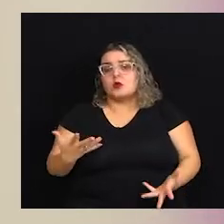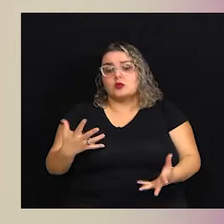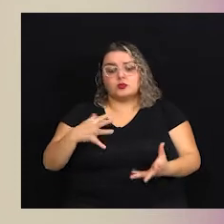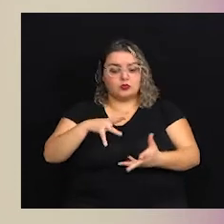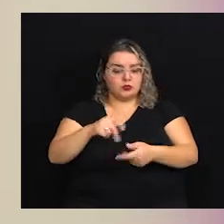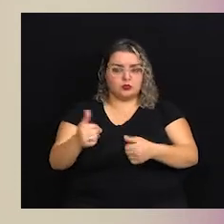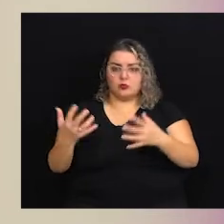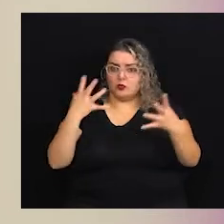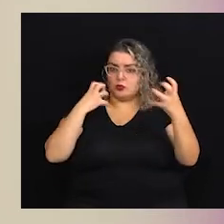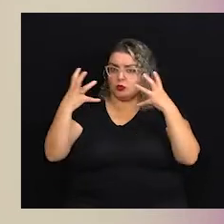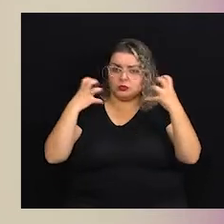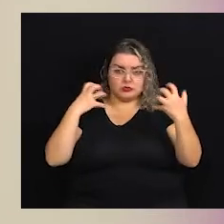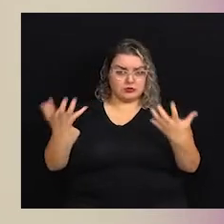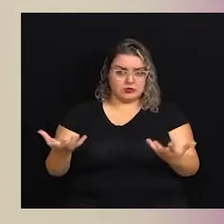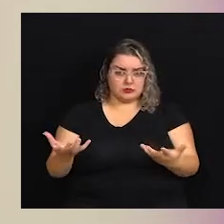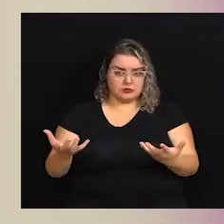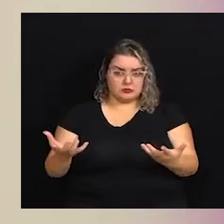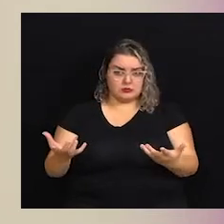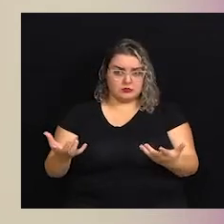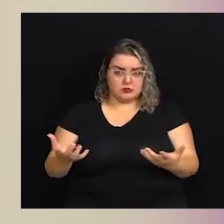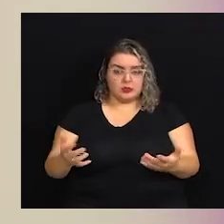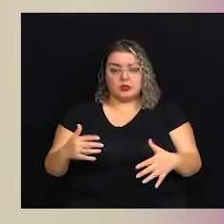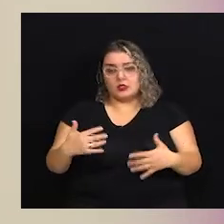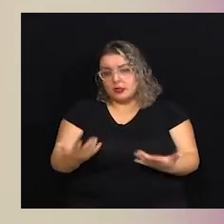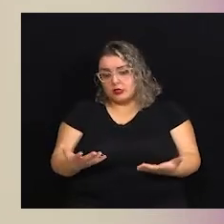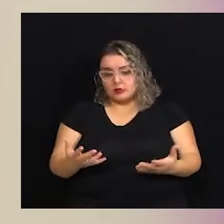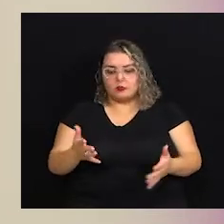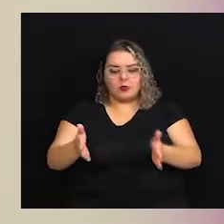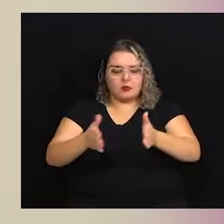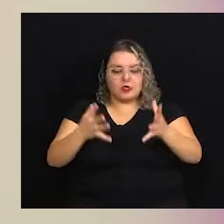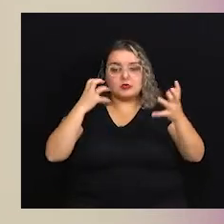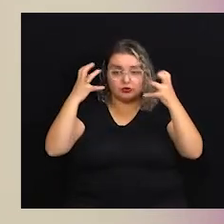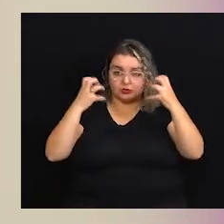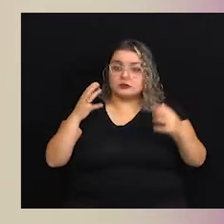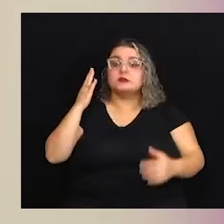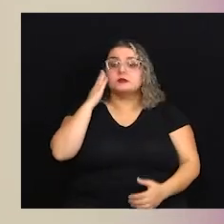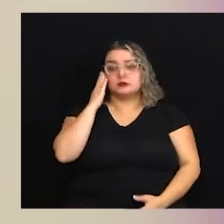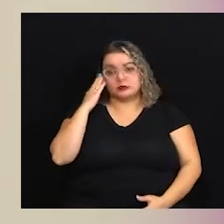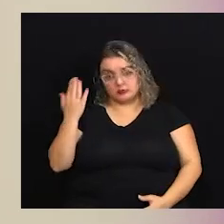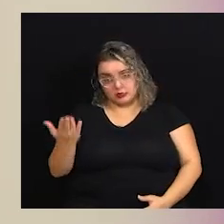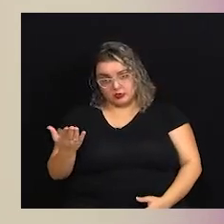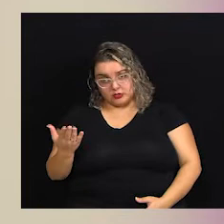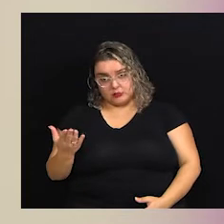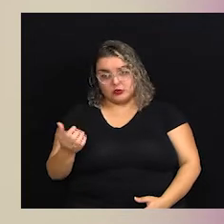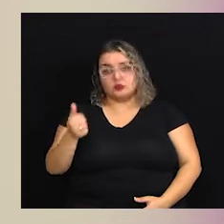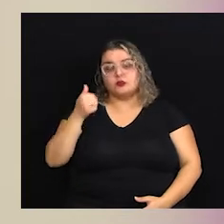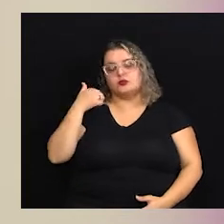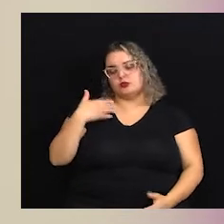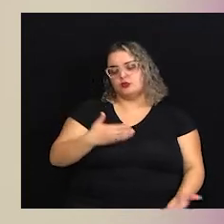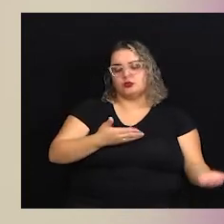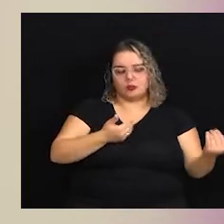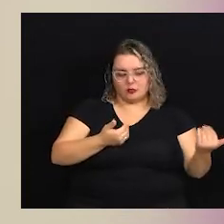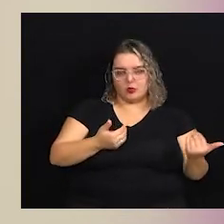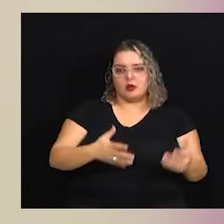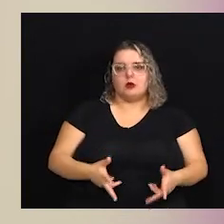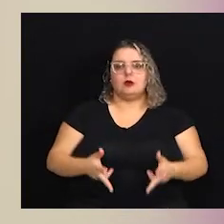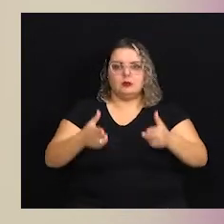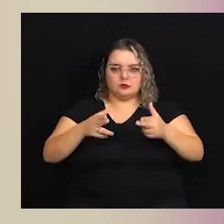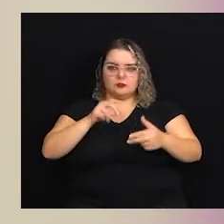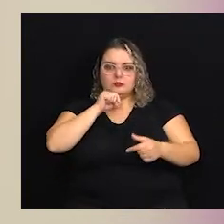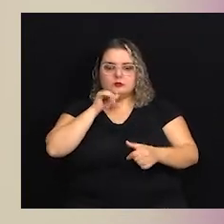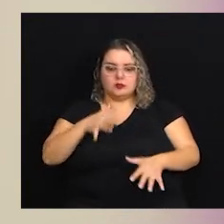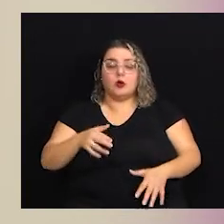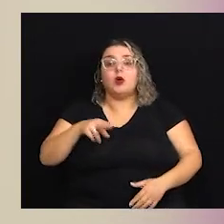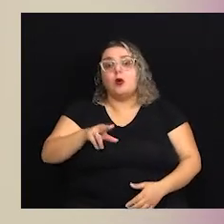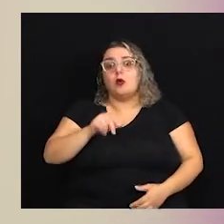num mundo de estresse. Isso eu não mudo. E situações de estresse, nós sabemos que tanto numa jovem suspendem a